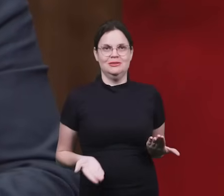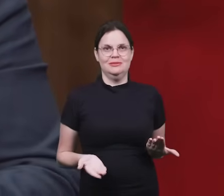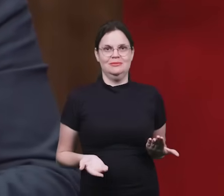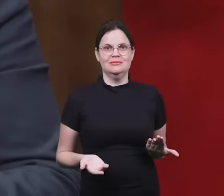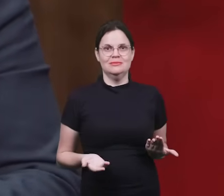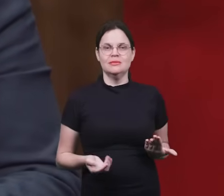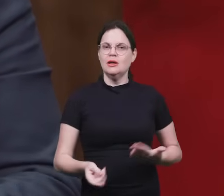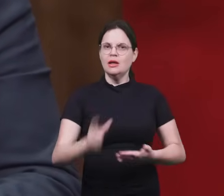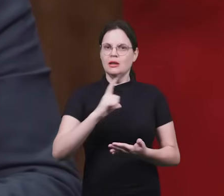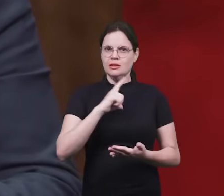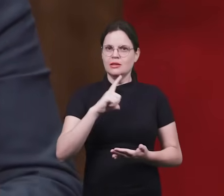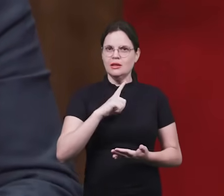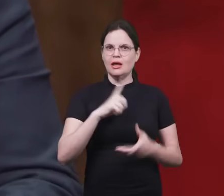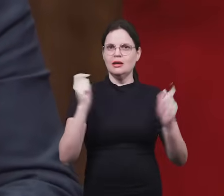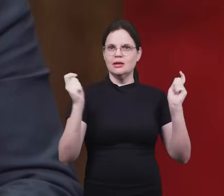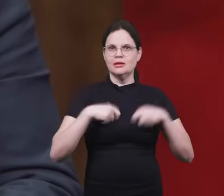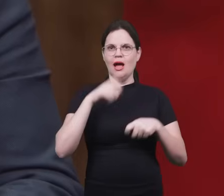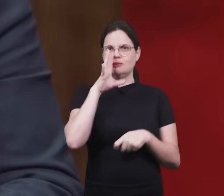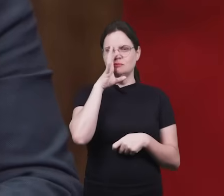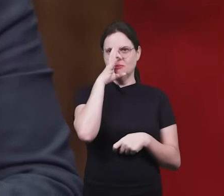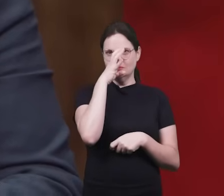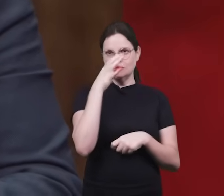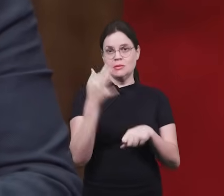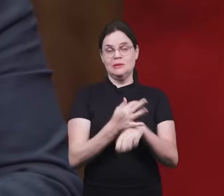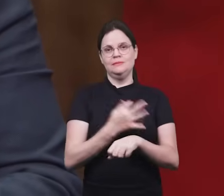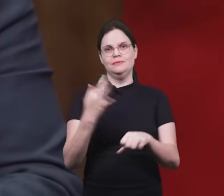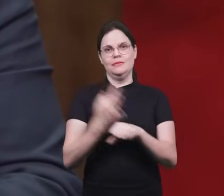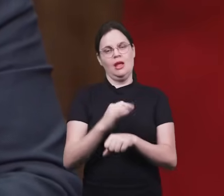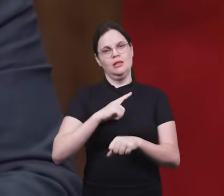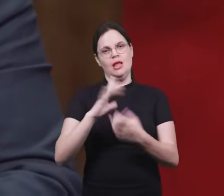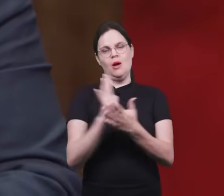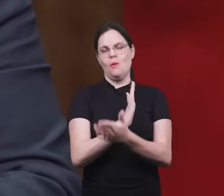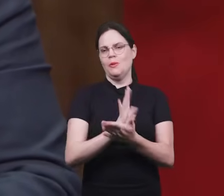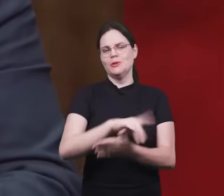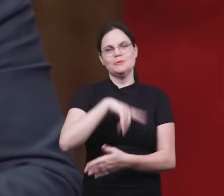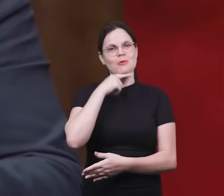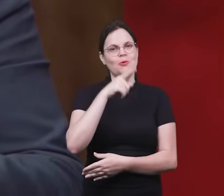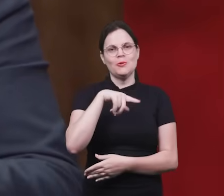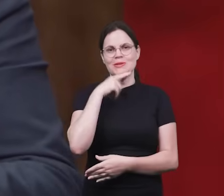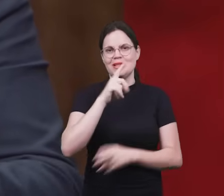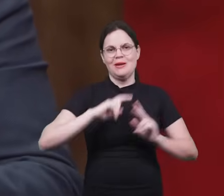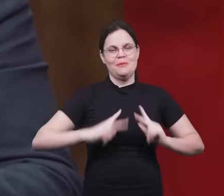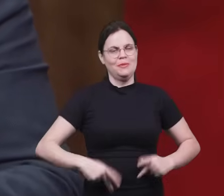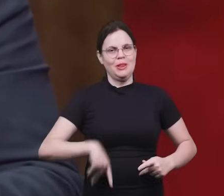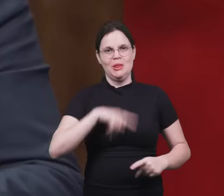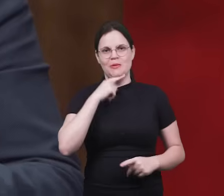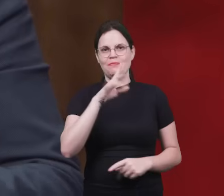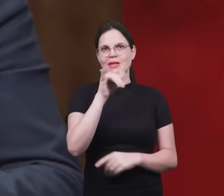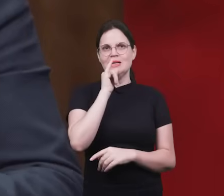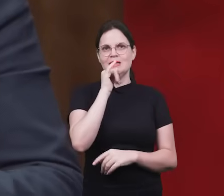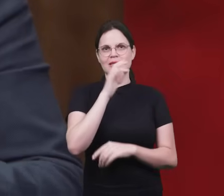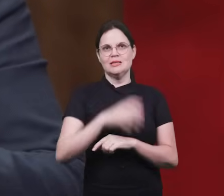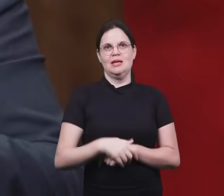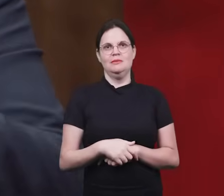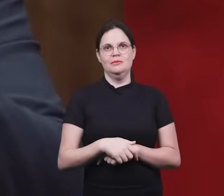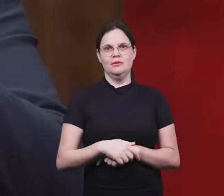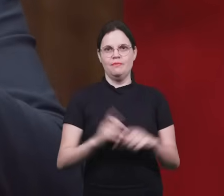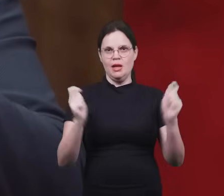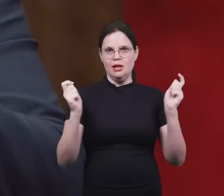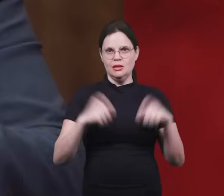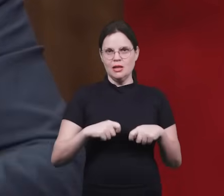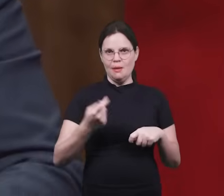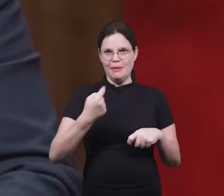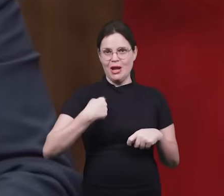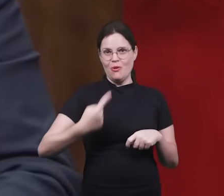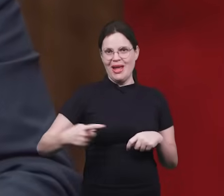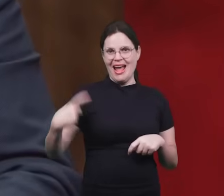tem poder de resistir contra elas e coisas que o homem não tem poder. O homem não pode, por exemplo, de forma natural, ir a mais alto